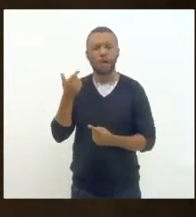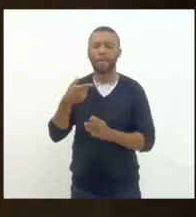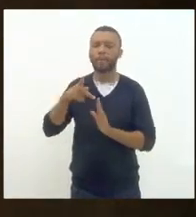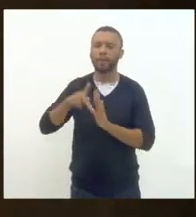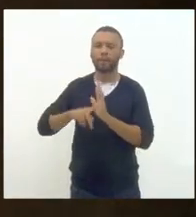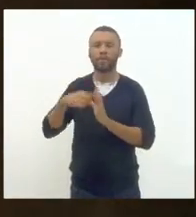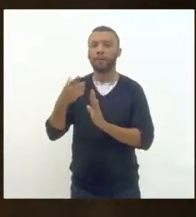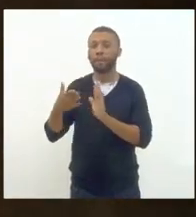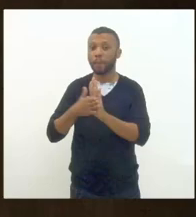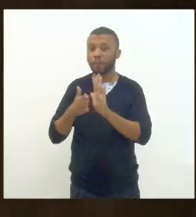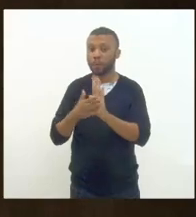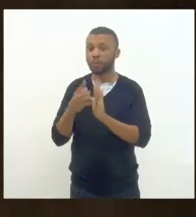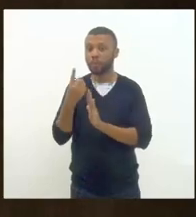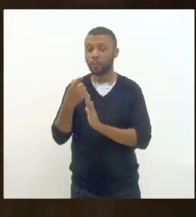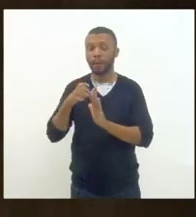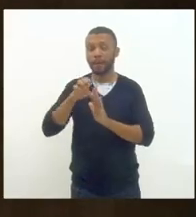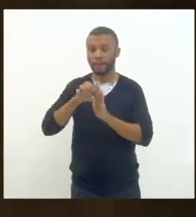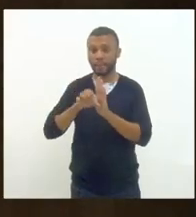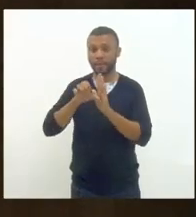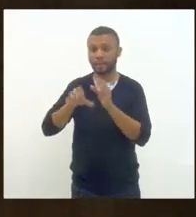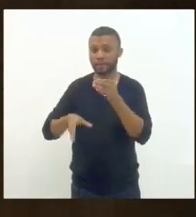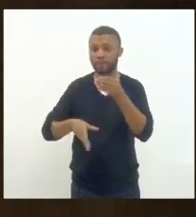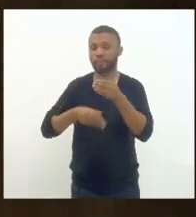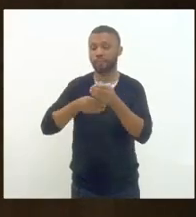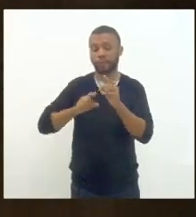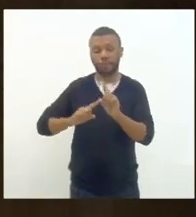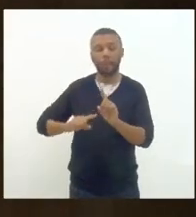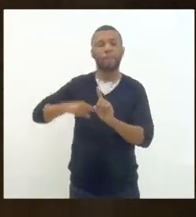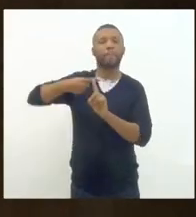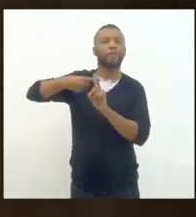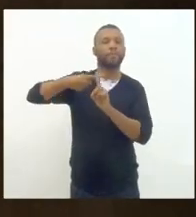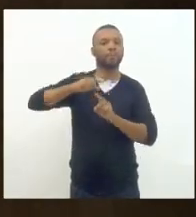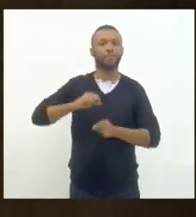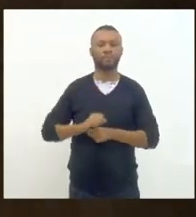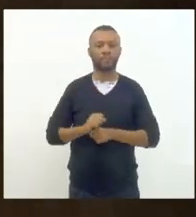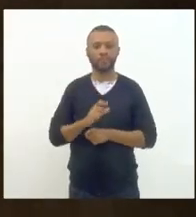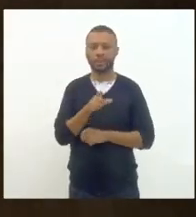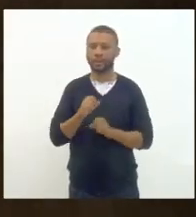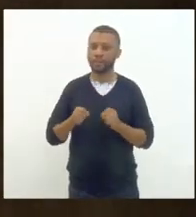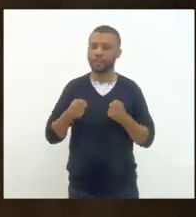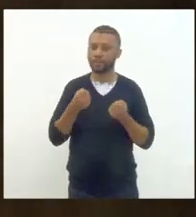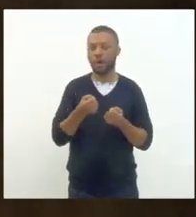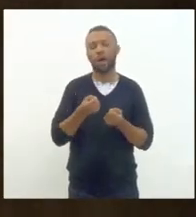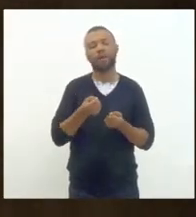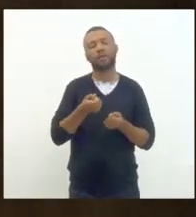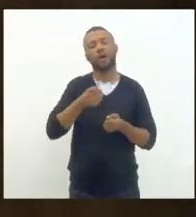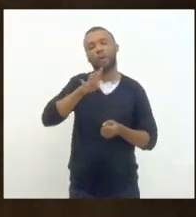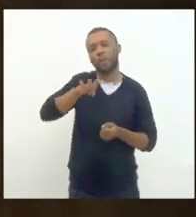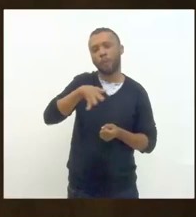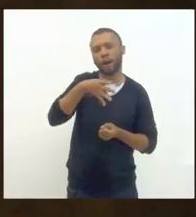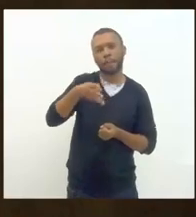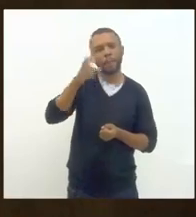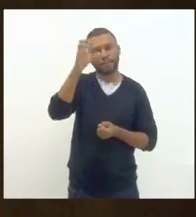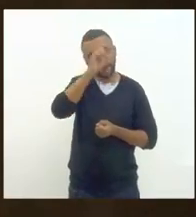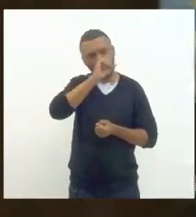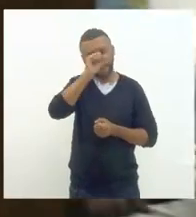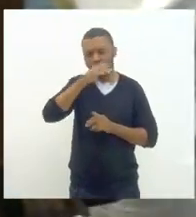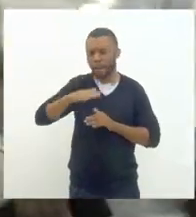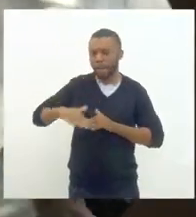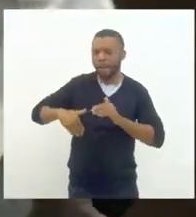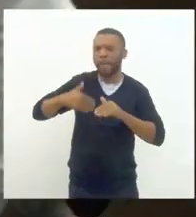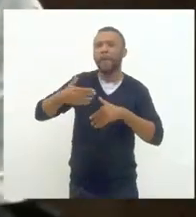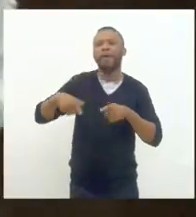uma emenda aditiva que reforça o encaminhamento para os programas de aprendizagem e o